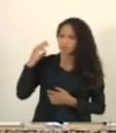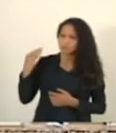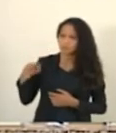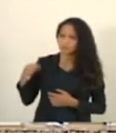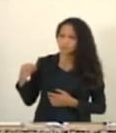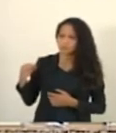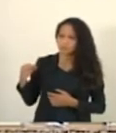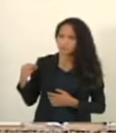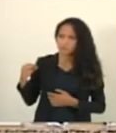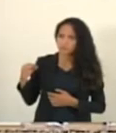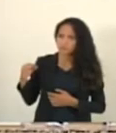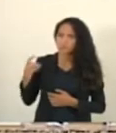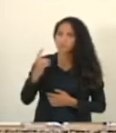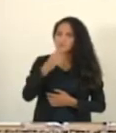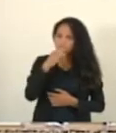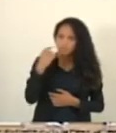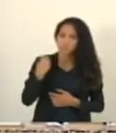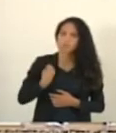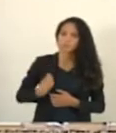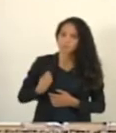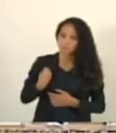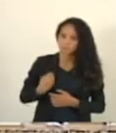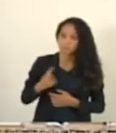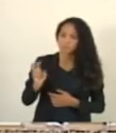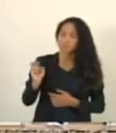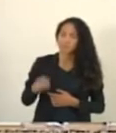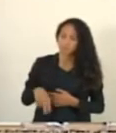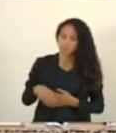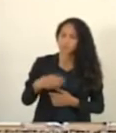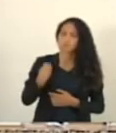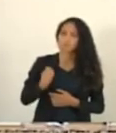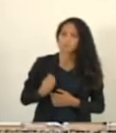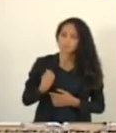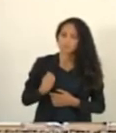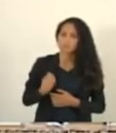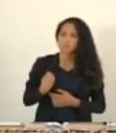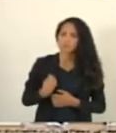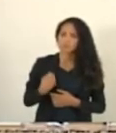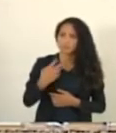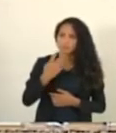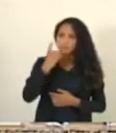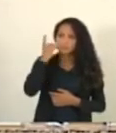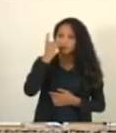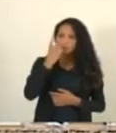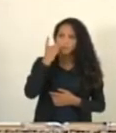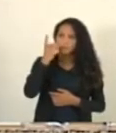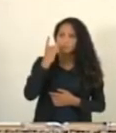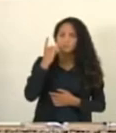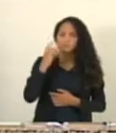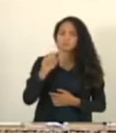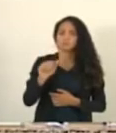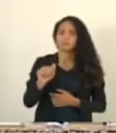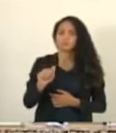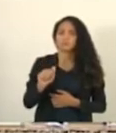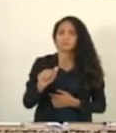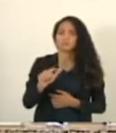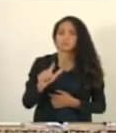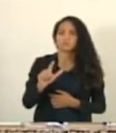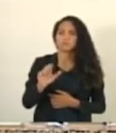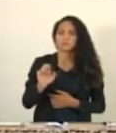Deputada Capitão Suzão presente, deputado Carlos Von presente, deputado Alexandre Quintino.